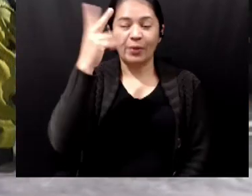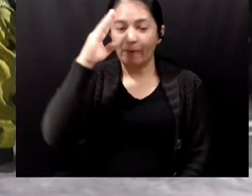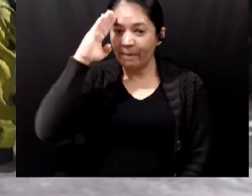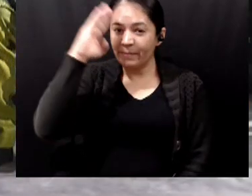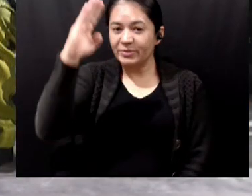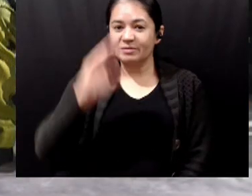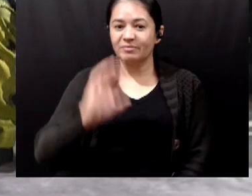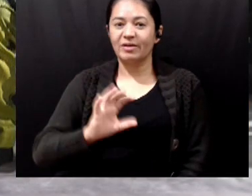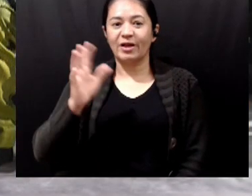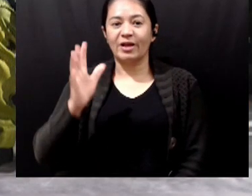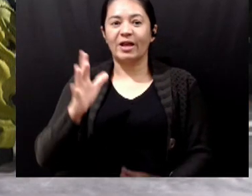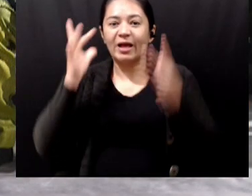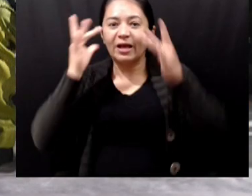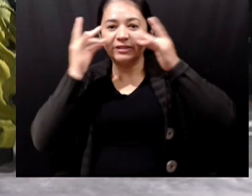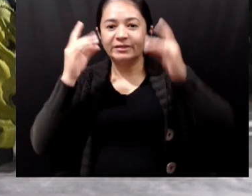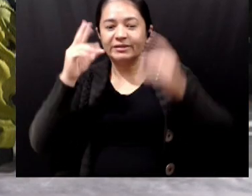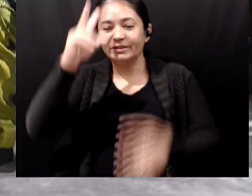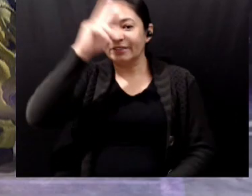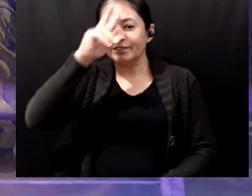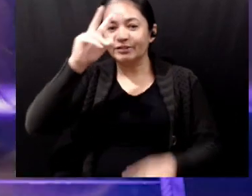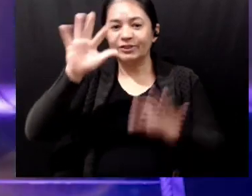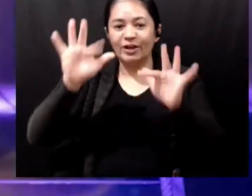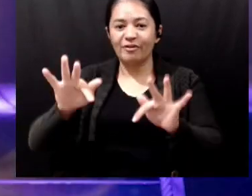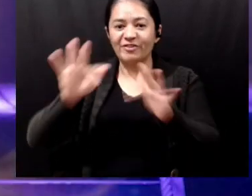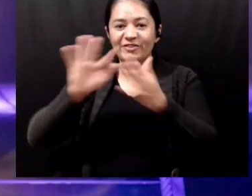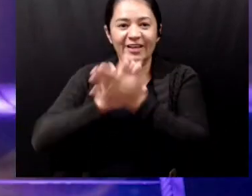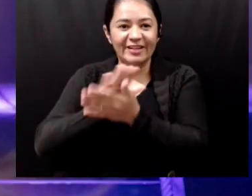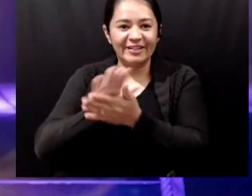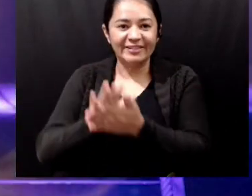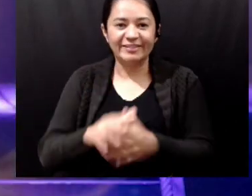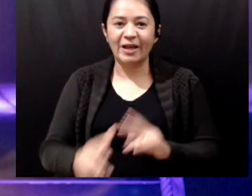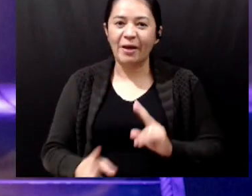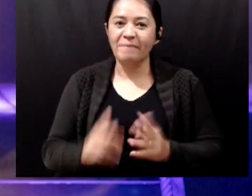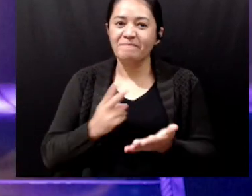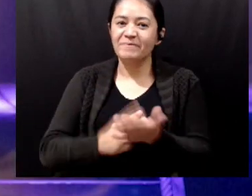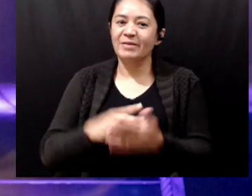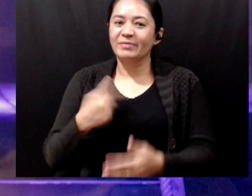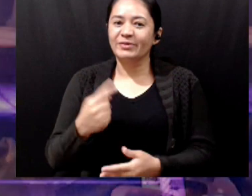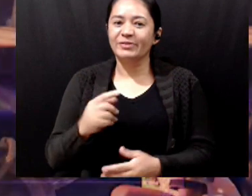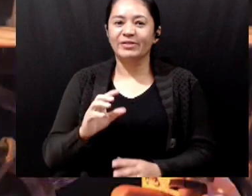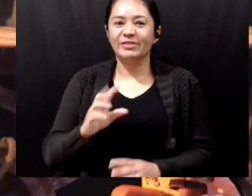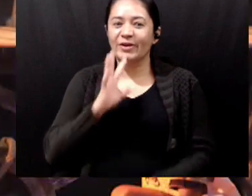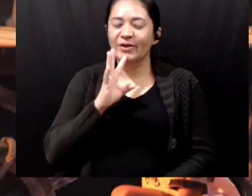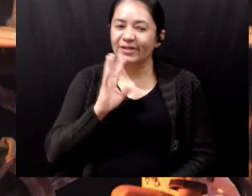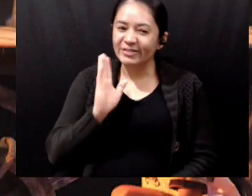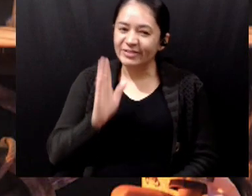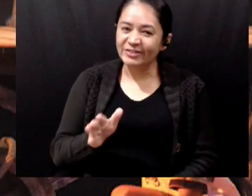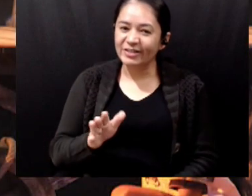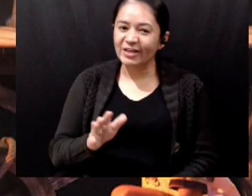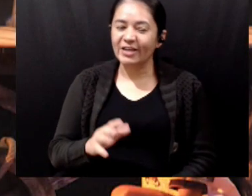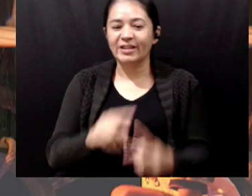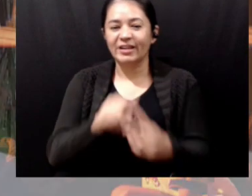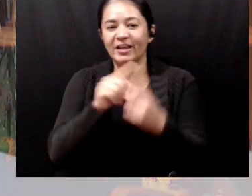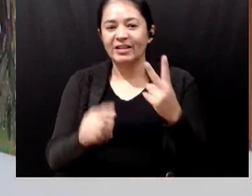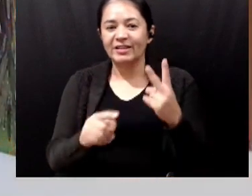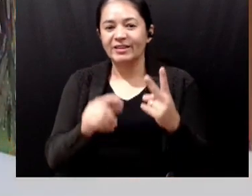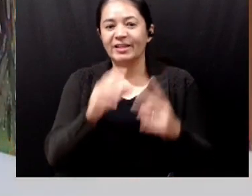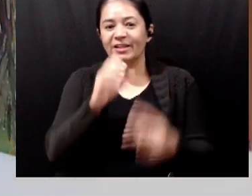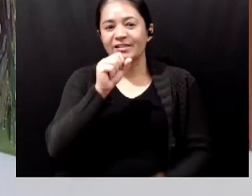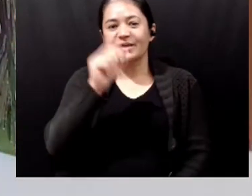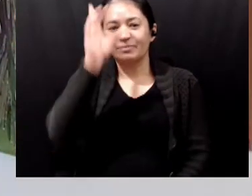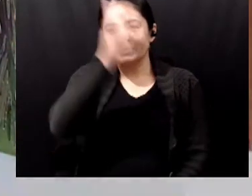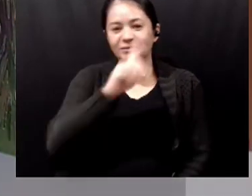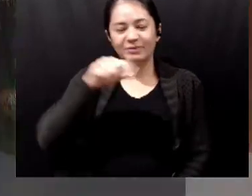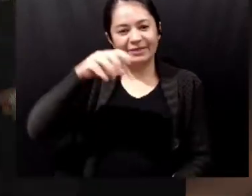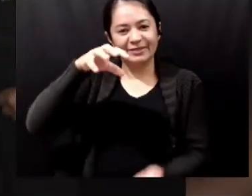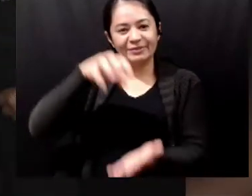A História Sem Fim, aquela mesmo que a gente já conhece, que tem um filme, que tem um livro. Vai acontecer 2 finais de semana aqui no Centro Cultural. E além